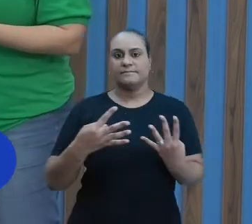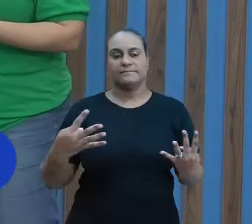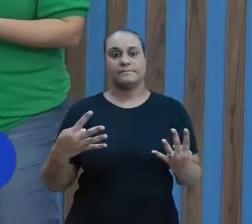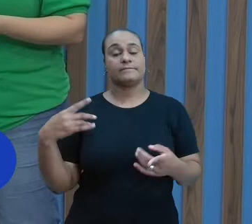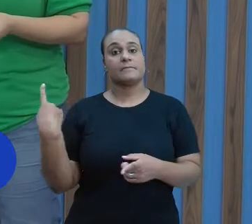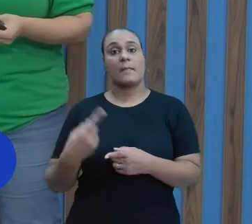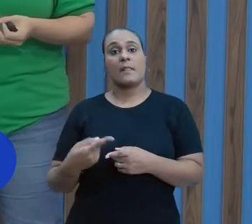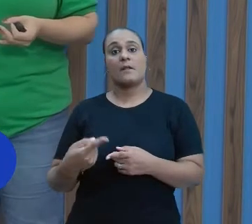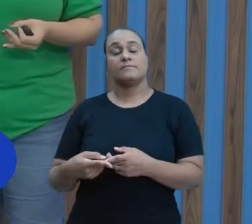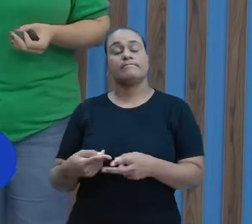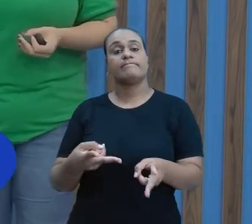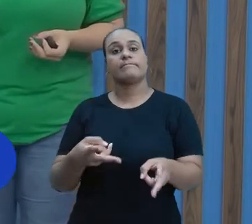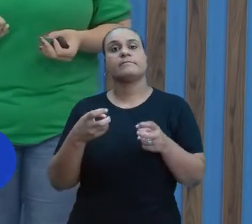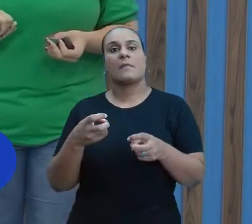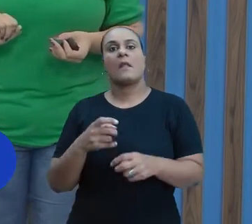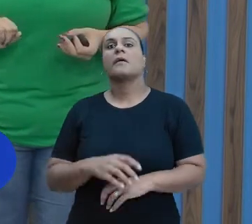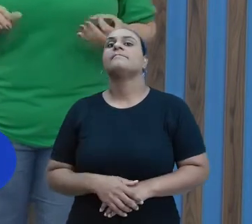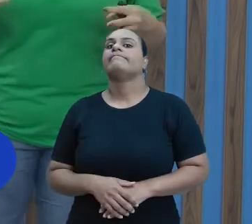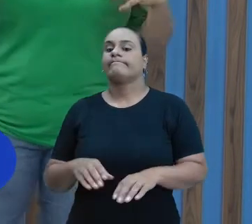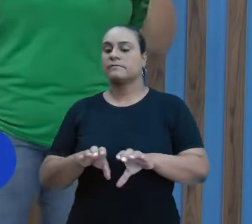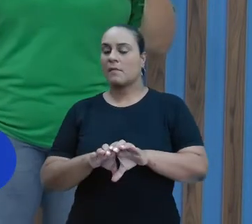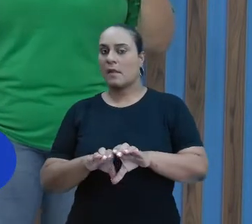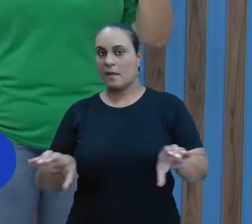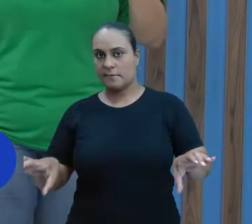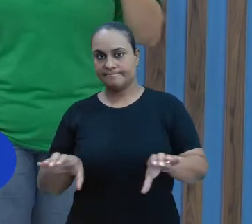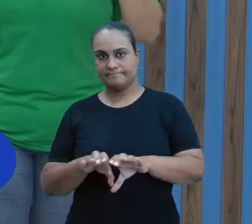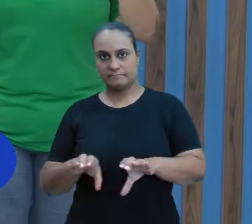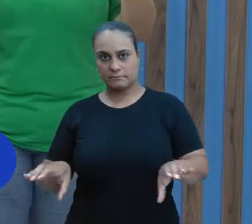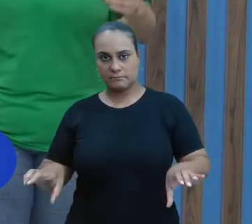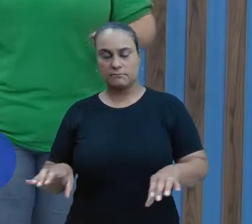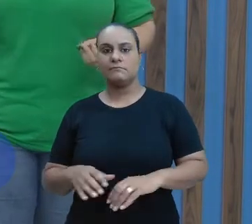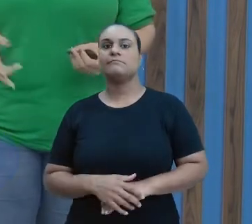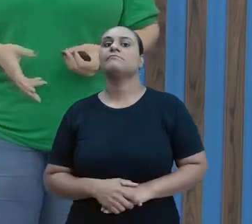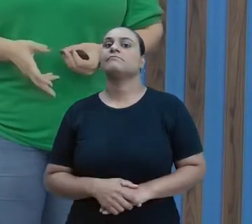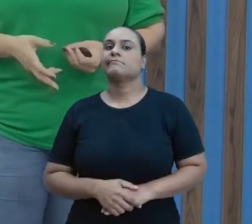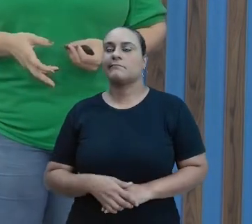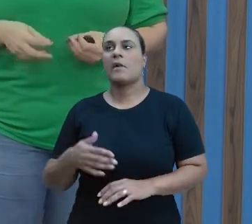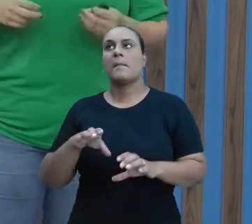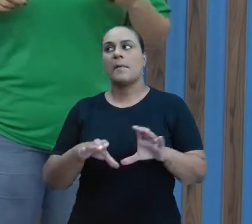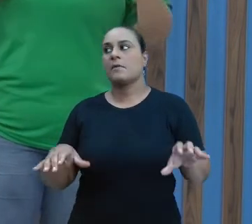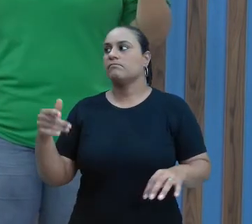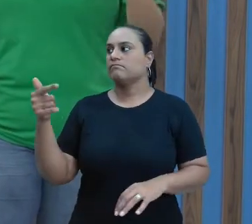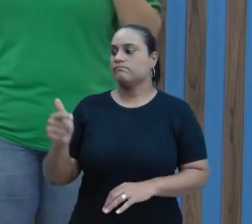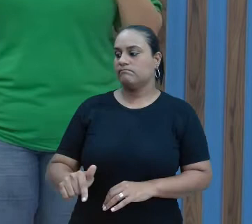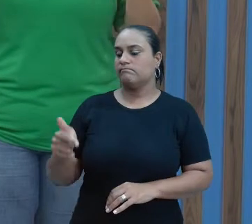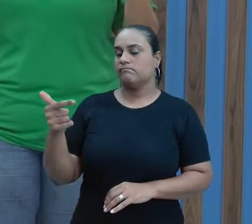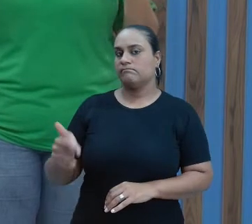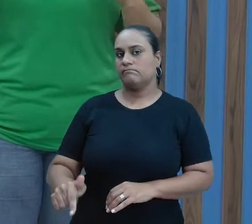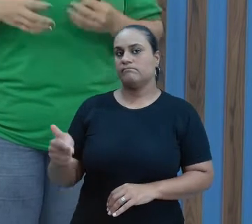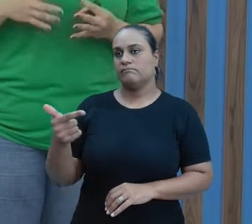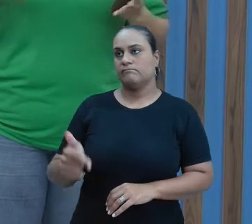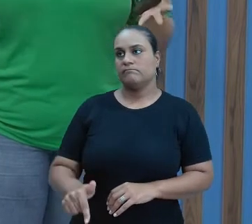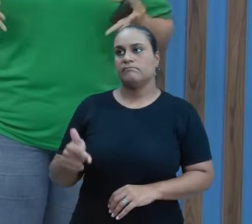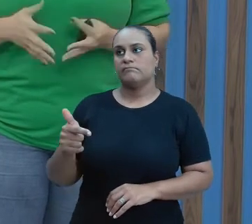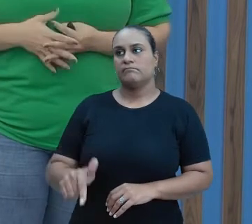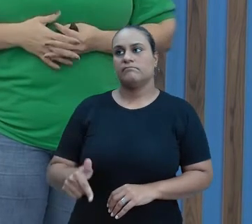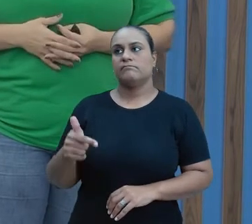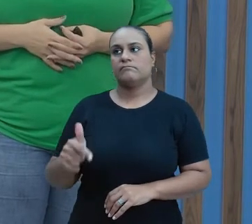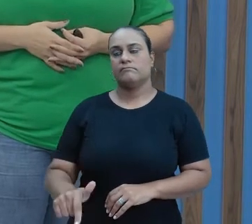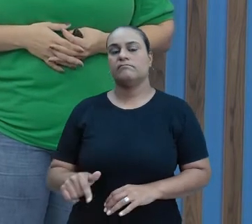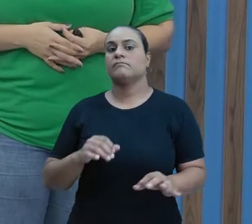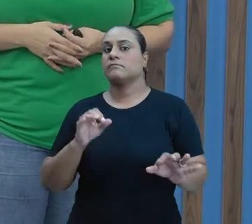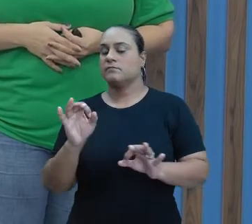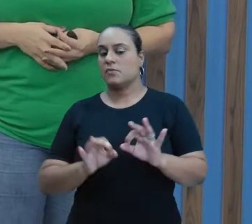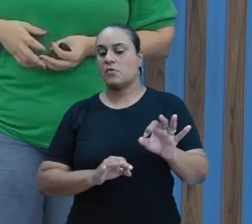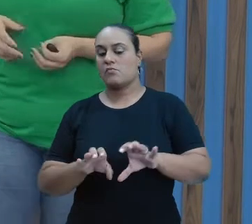porque observou-se essa periodicidade, esse padrão repetitivo, né, esse padrão aí de